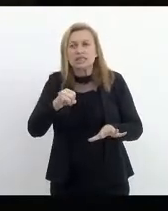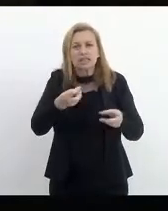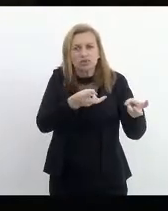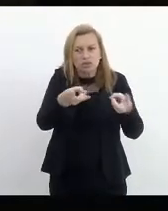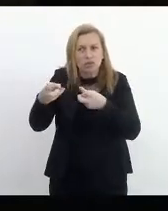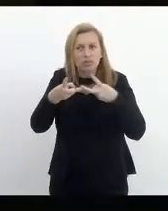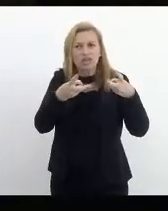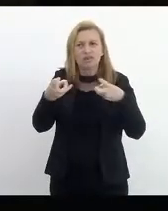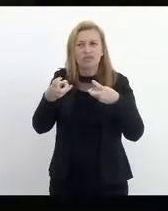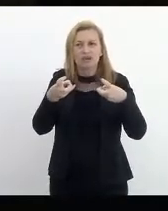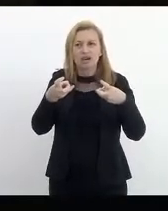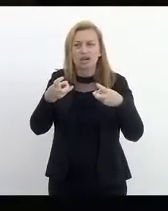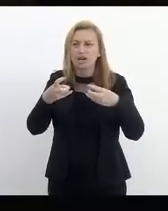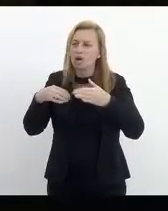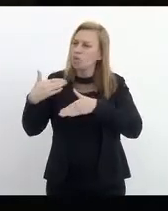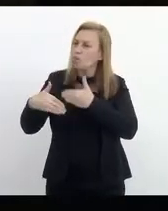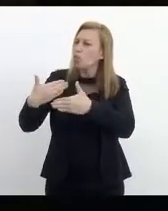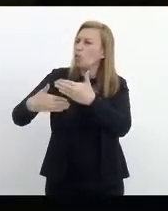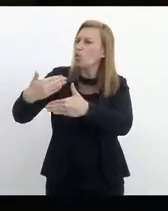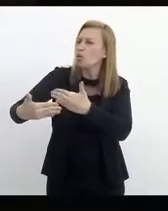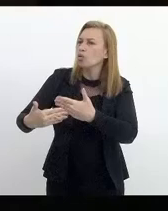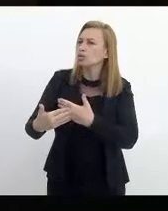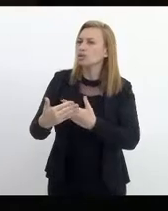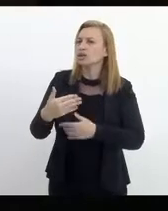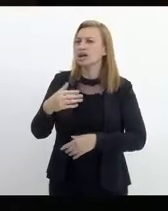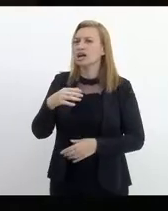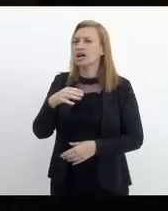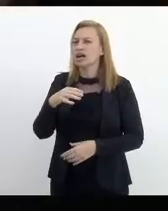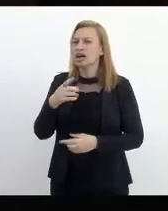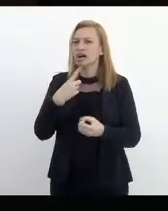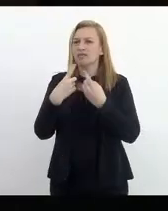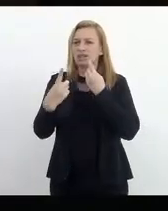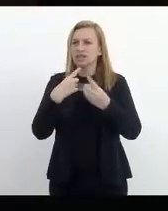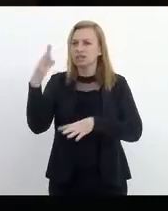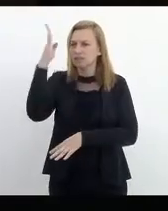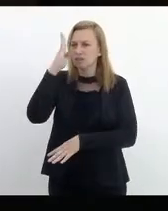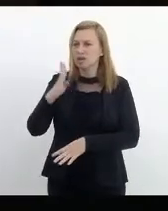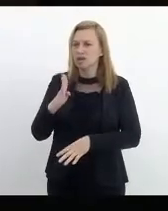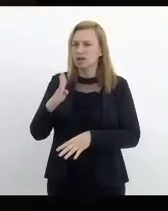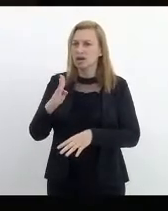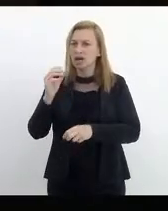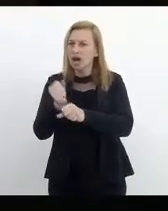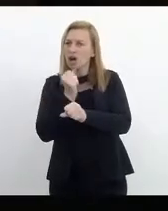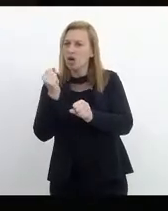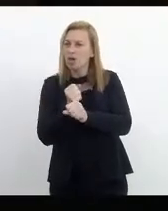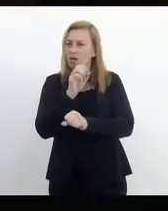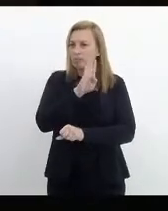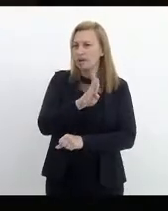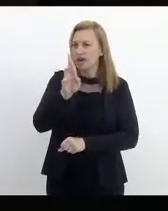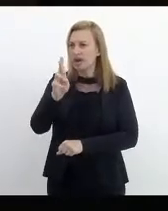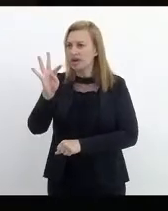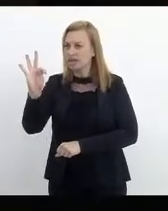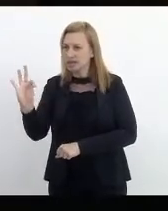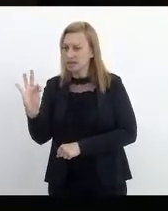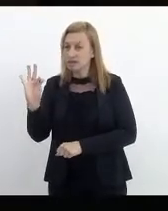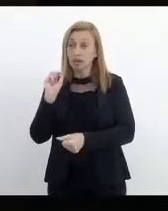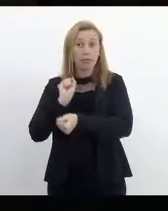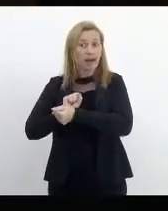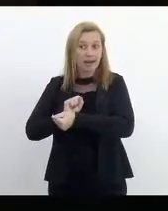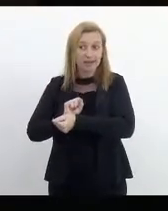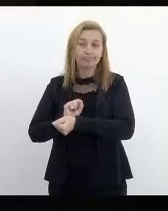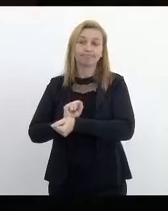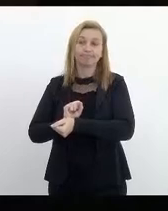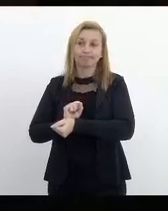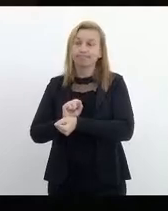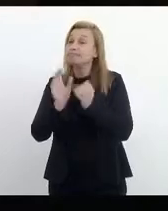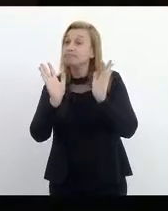observarmos ao longo da avenida Brasil a obra do BRT que começou tá parada